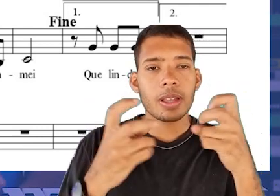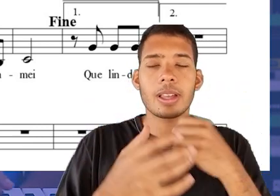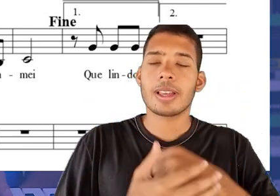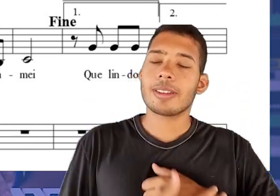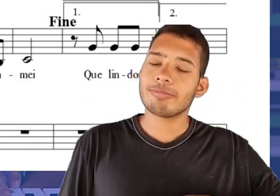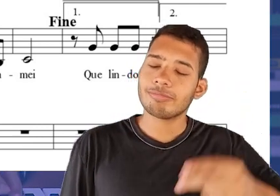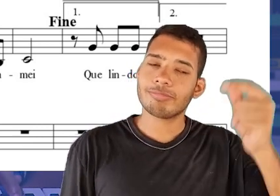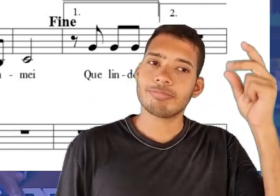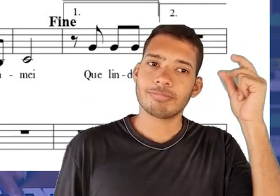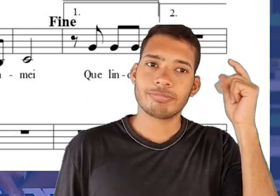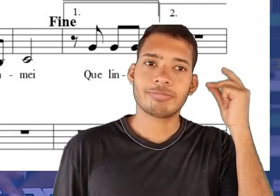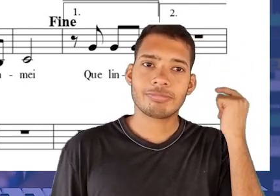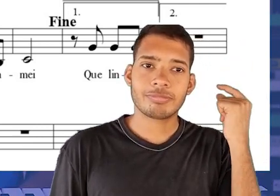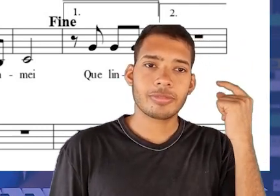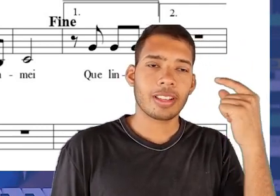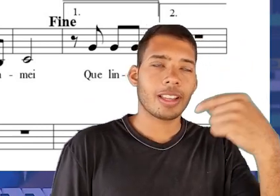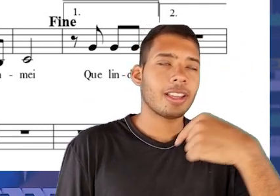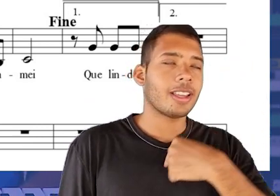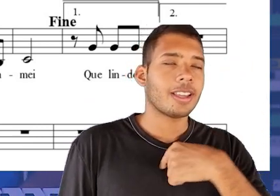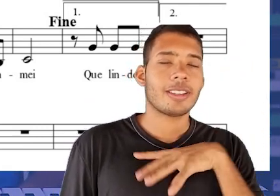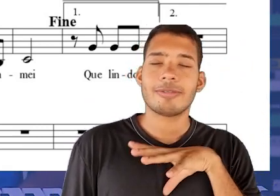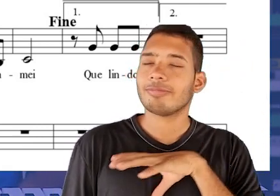Se eu reparasse há mais tempo,